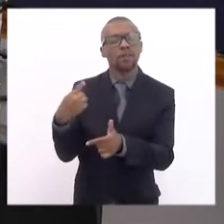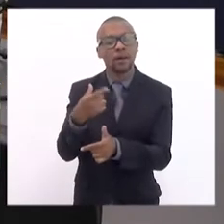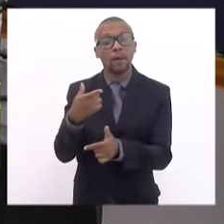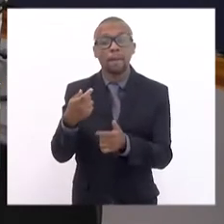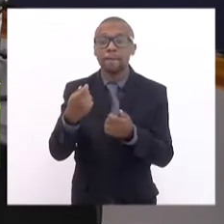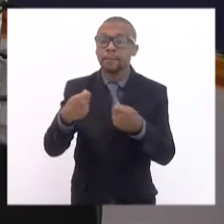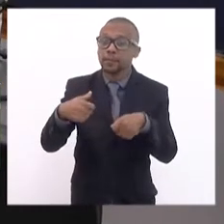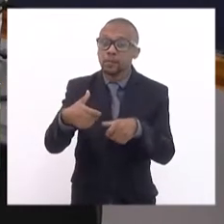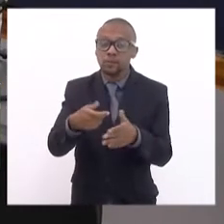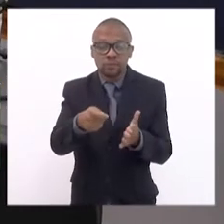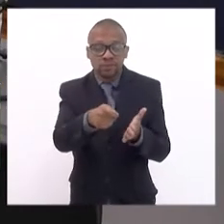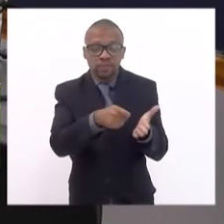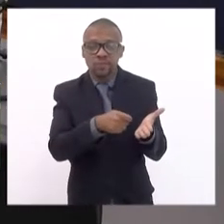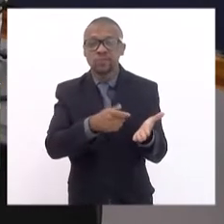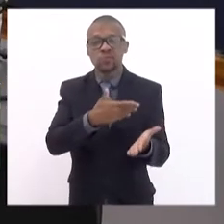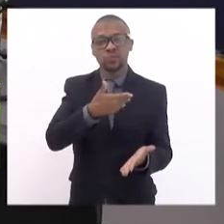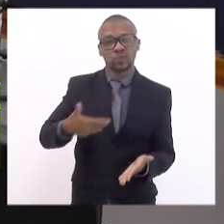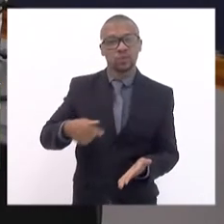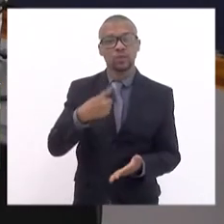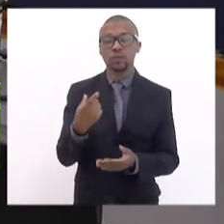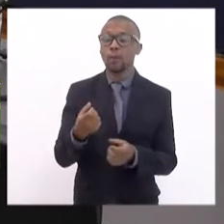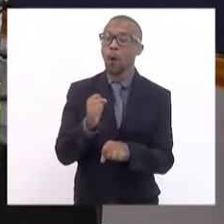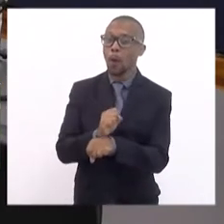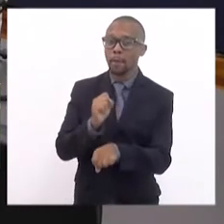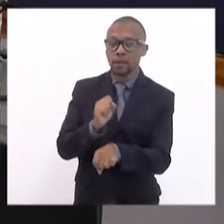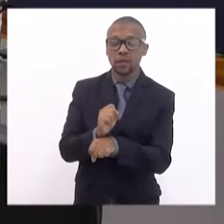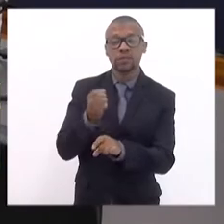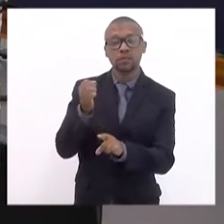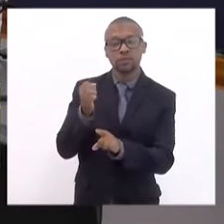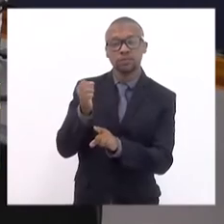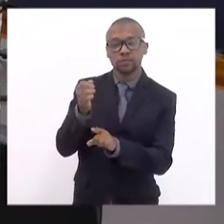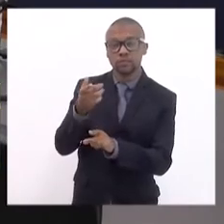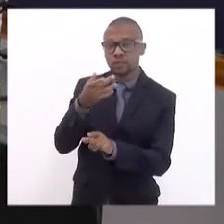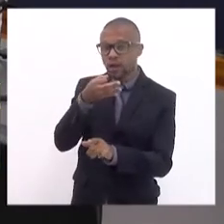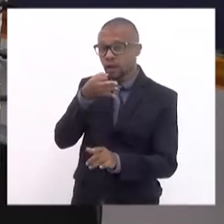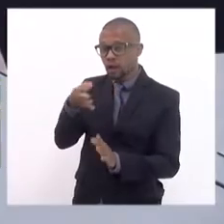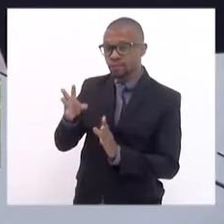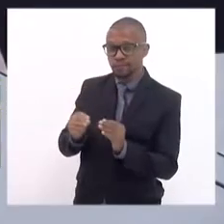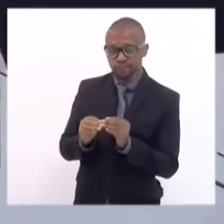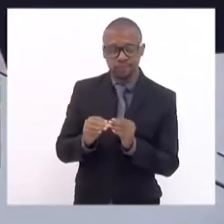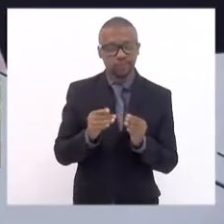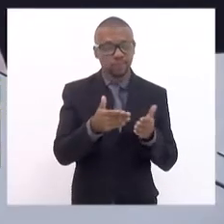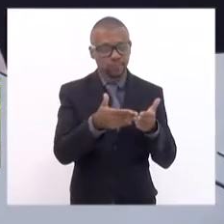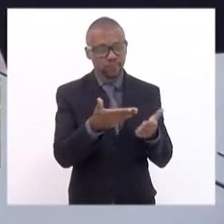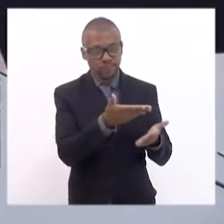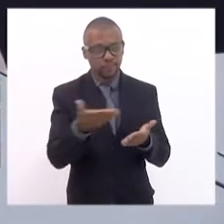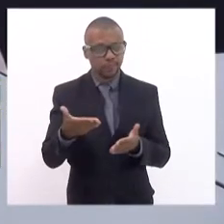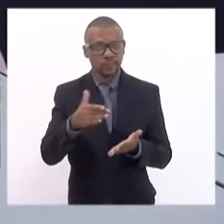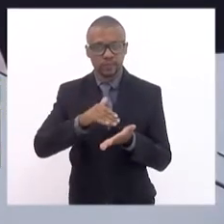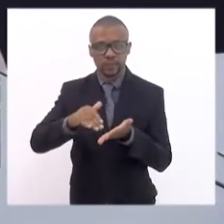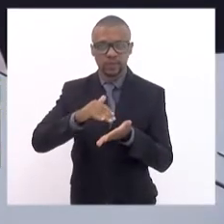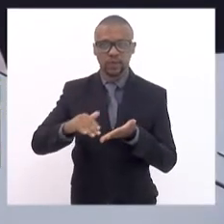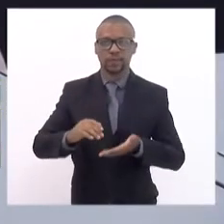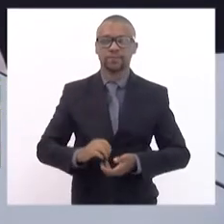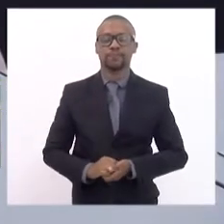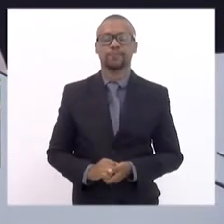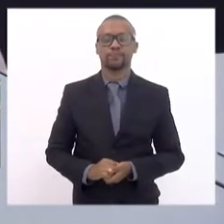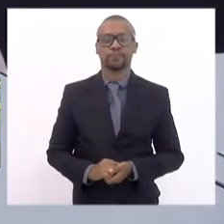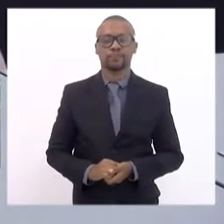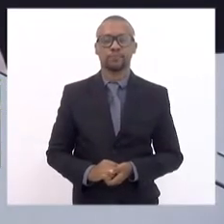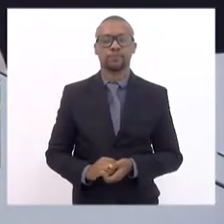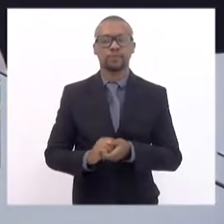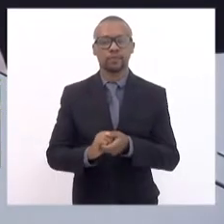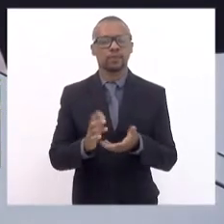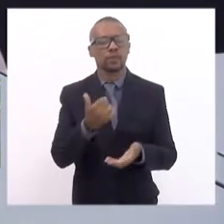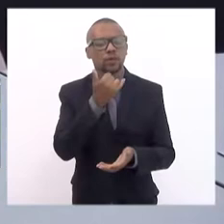mas, enfim, estamos aguardando com ansiedade. Secretário. Bom dia a todos. Bom dia, deputado Valdec. Saúdo aos senhores. Por favor, o áudio